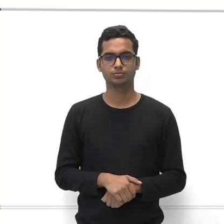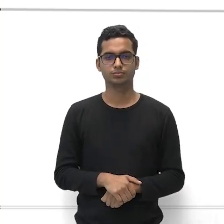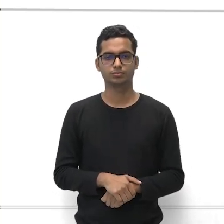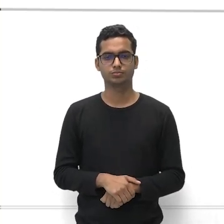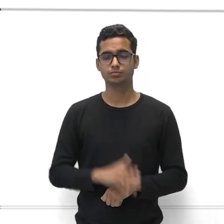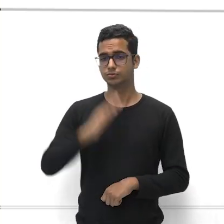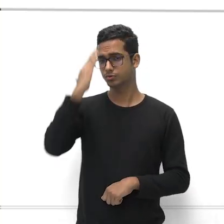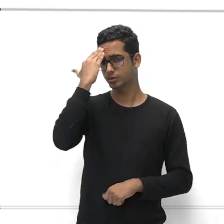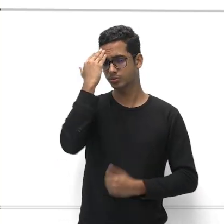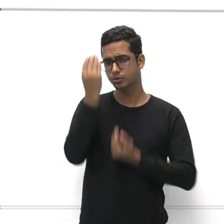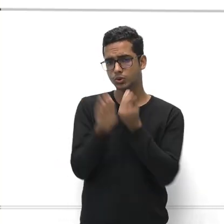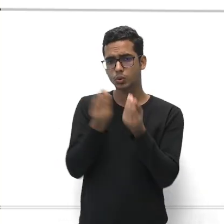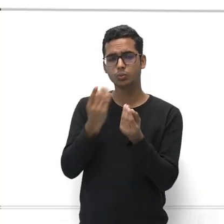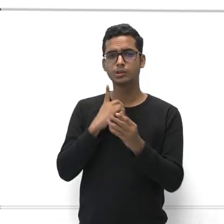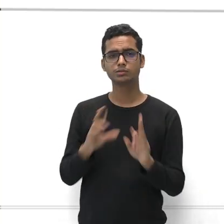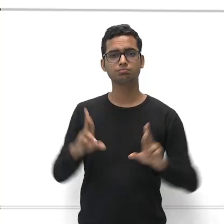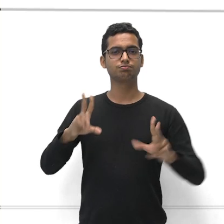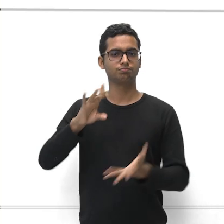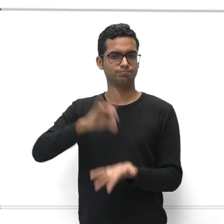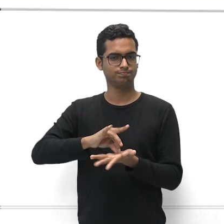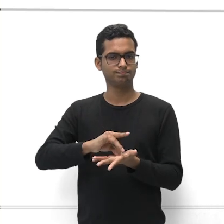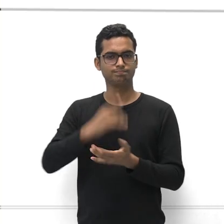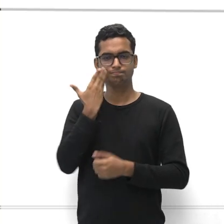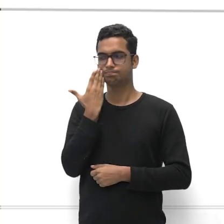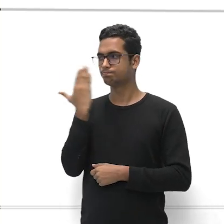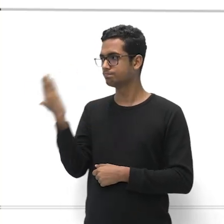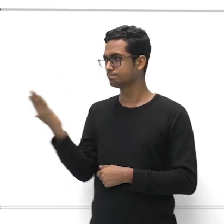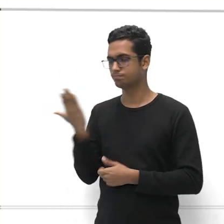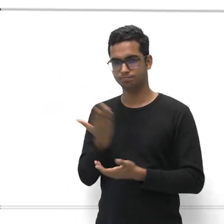distinguir aí o nosso segmento. Vamos até